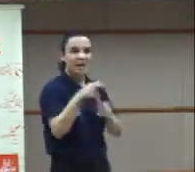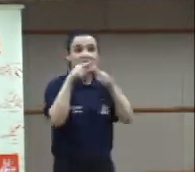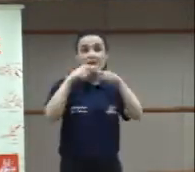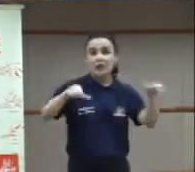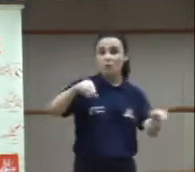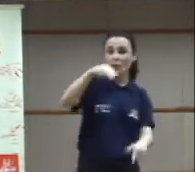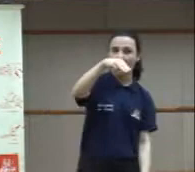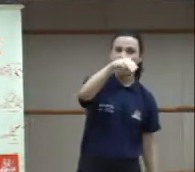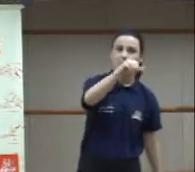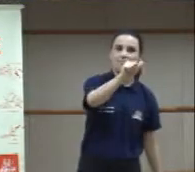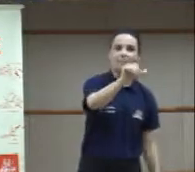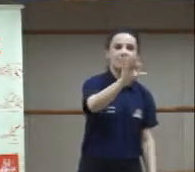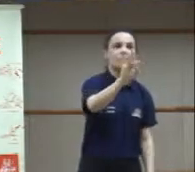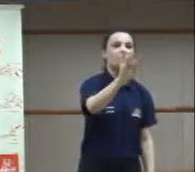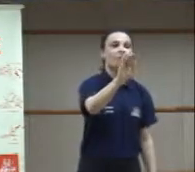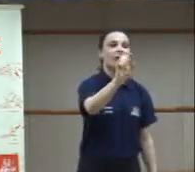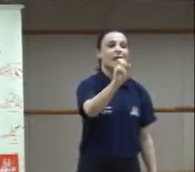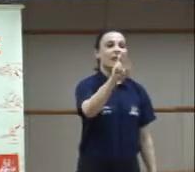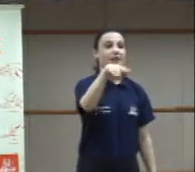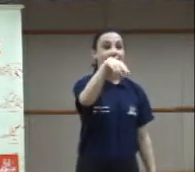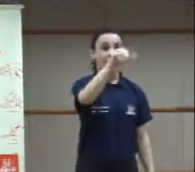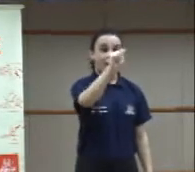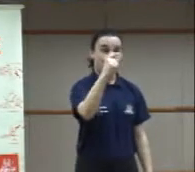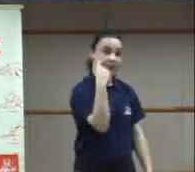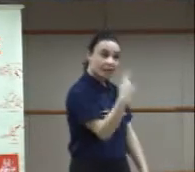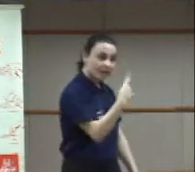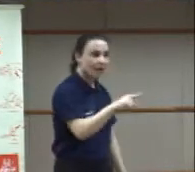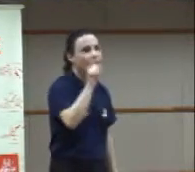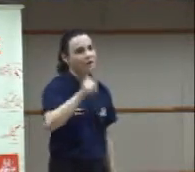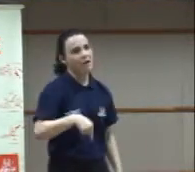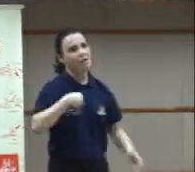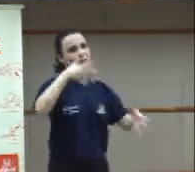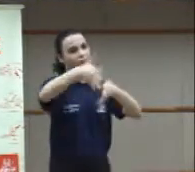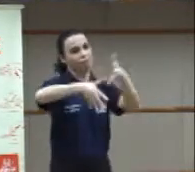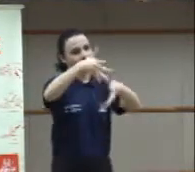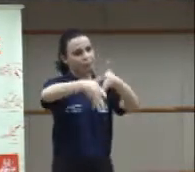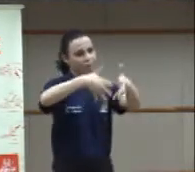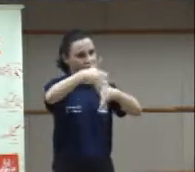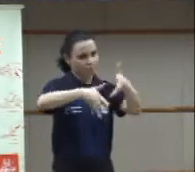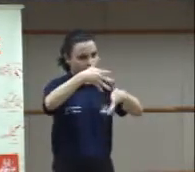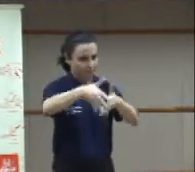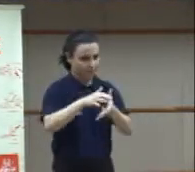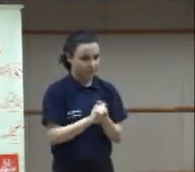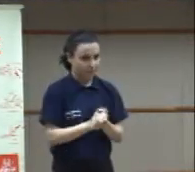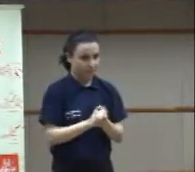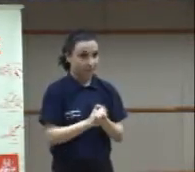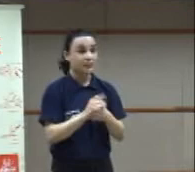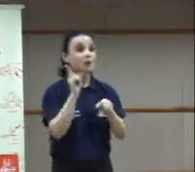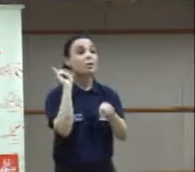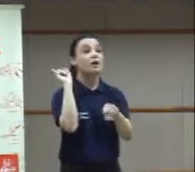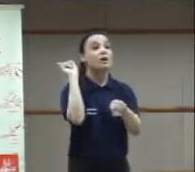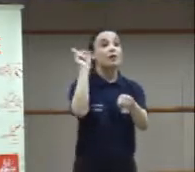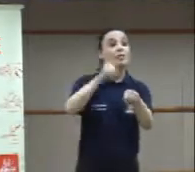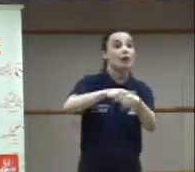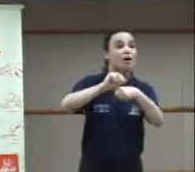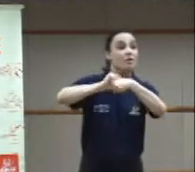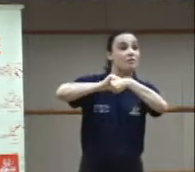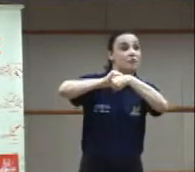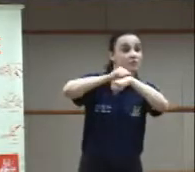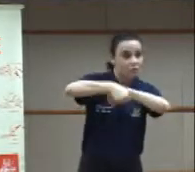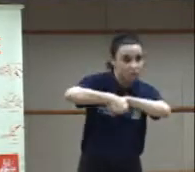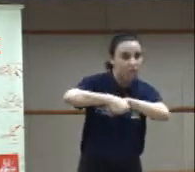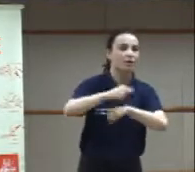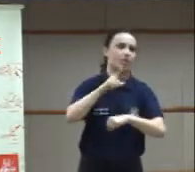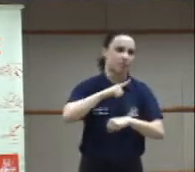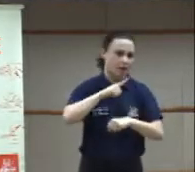vestibular, deve haver o intérprete de Libras no momento do vestibular para interpretar